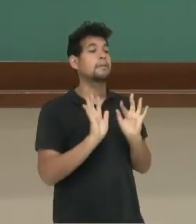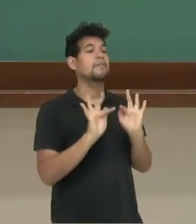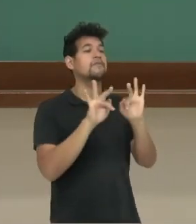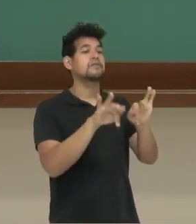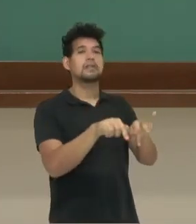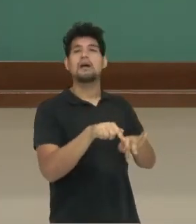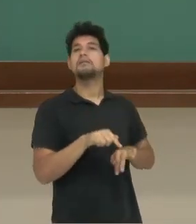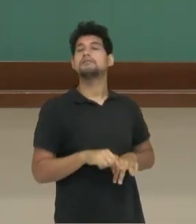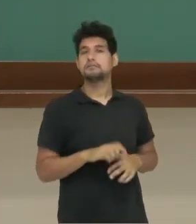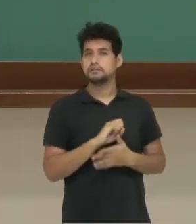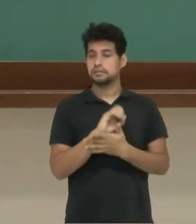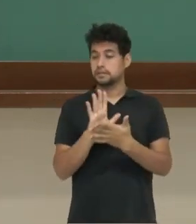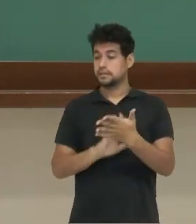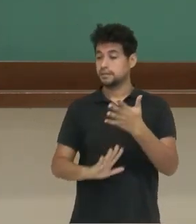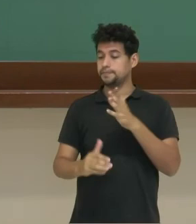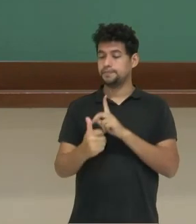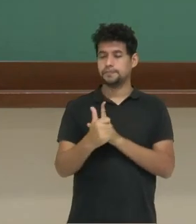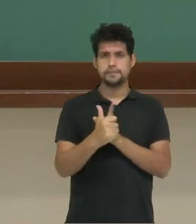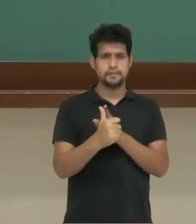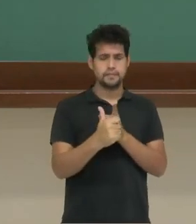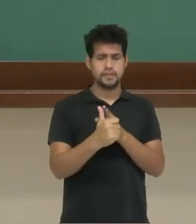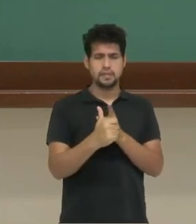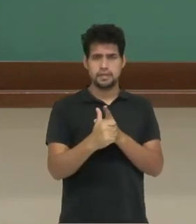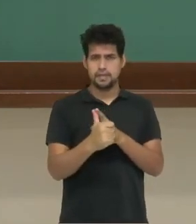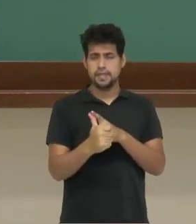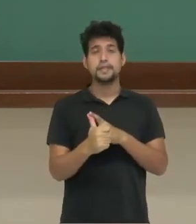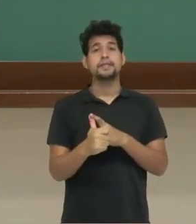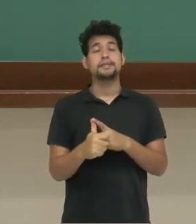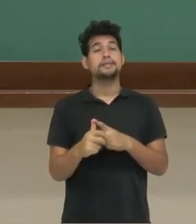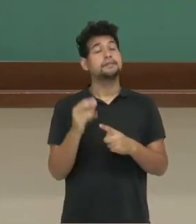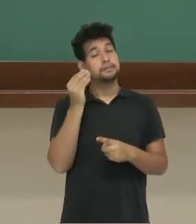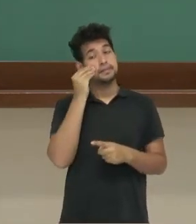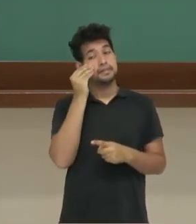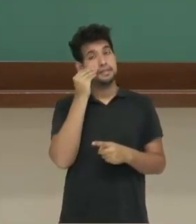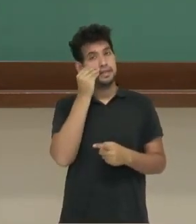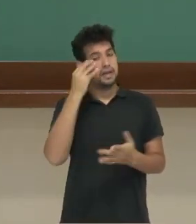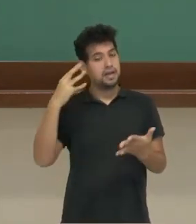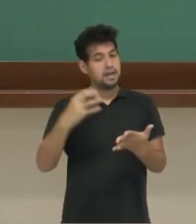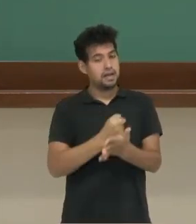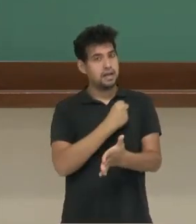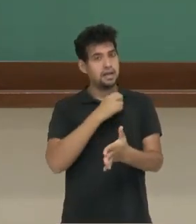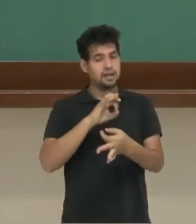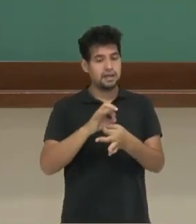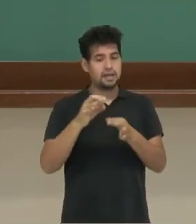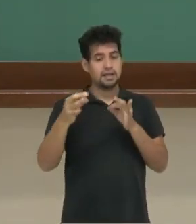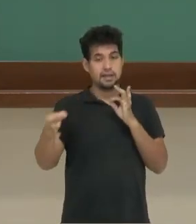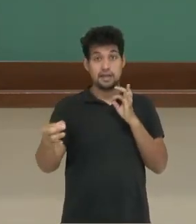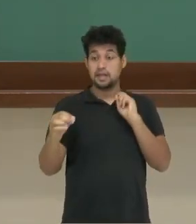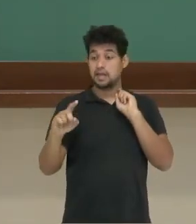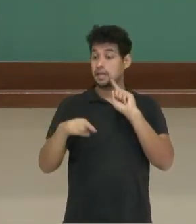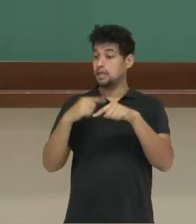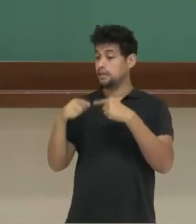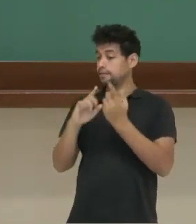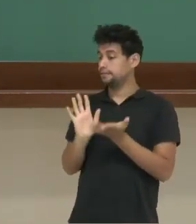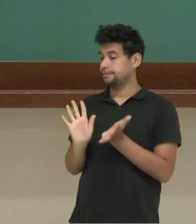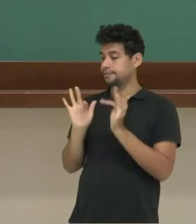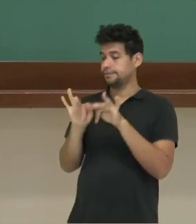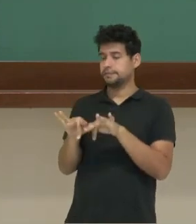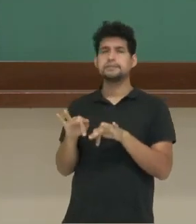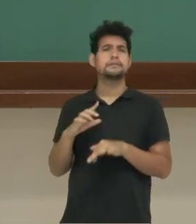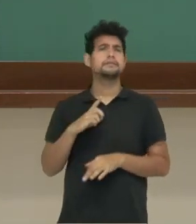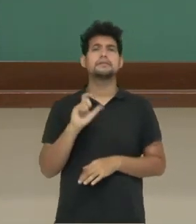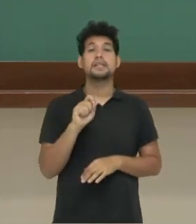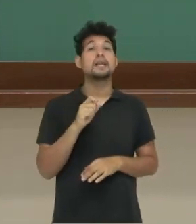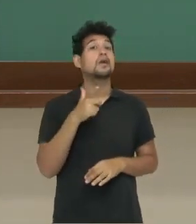prova, tá? Então, a primeira competição é vencer essa primeira distância. Na fase final da prova, daí aquele